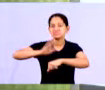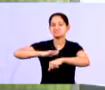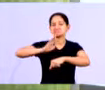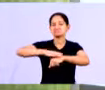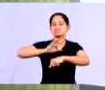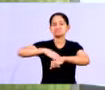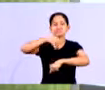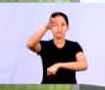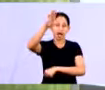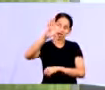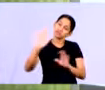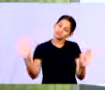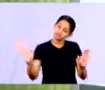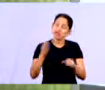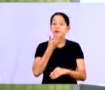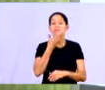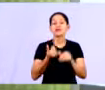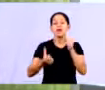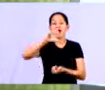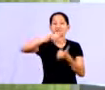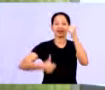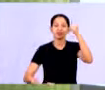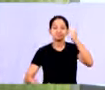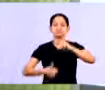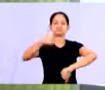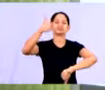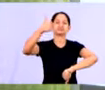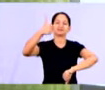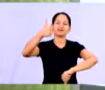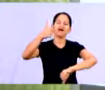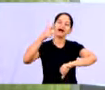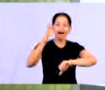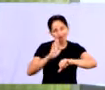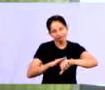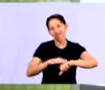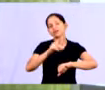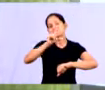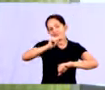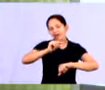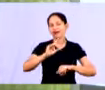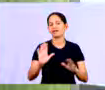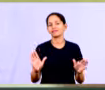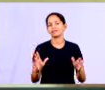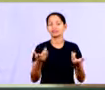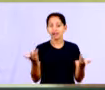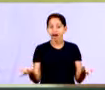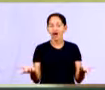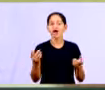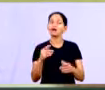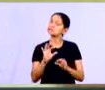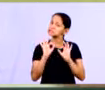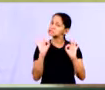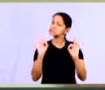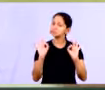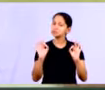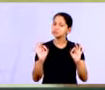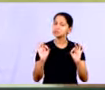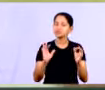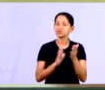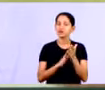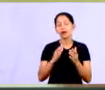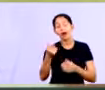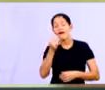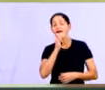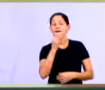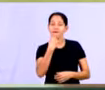como bem avaliar, estruturar e permanecer essa marca no mercado. Correto, professora? Excelente, professor. Comentei